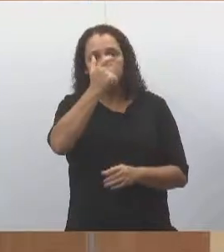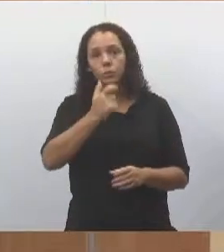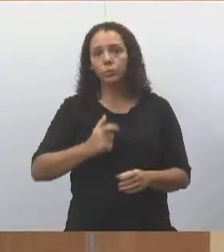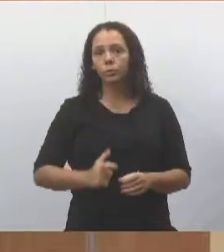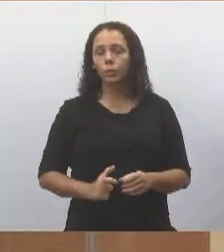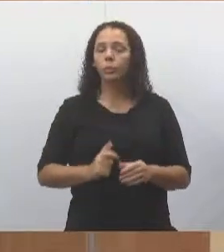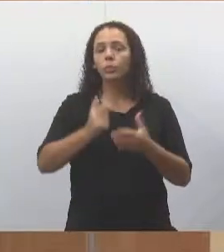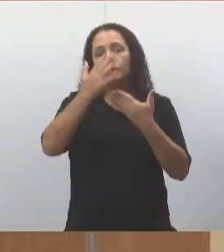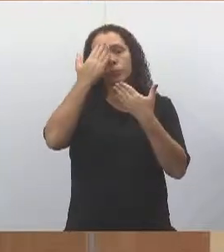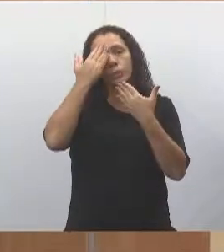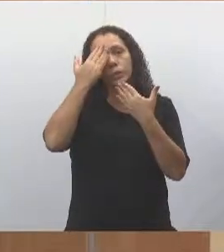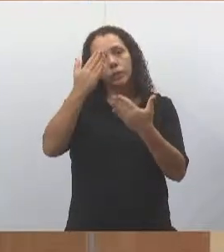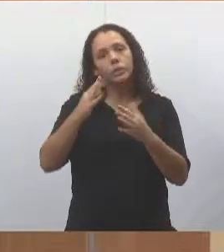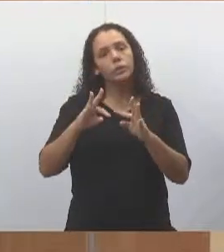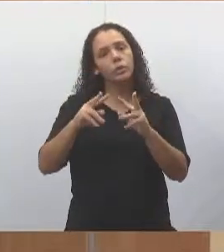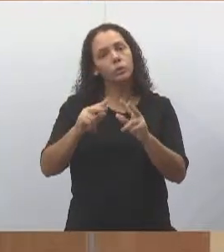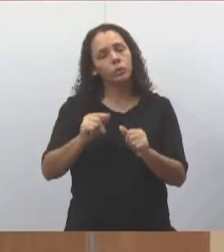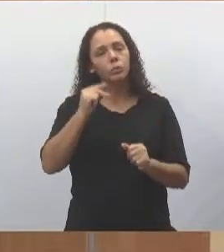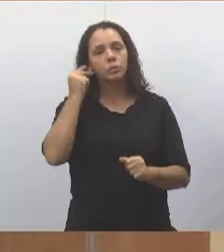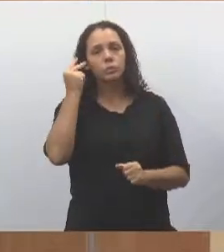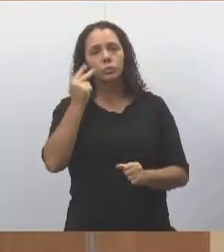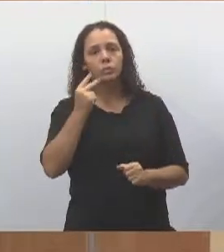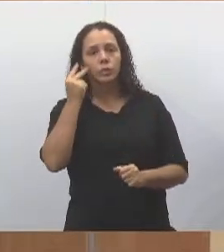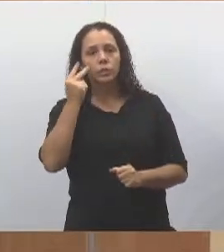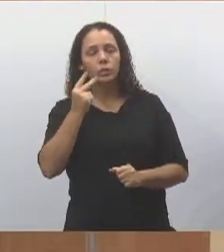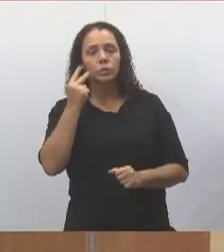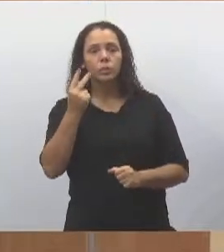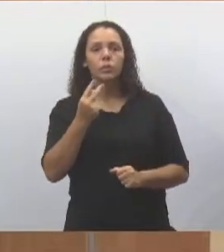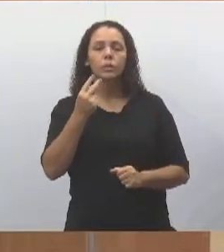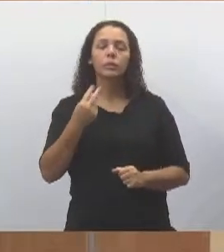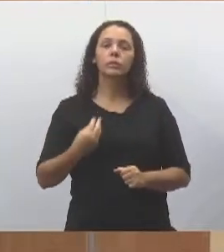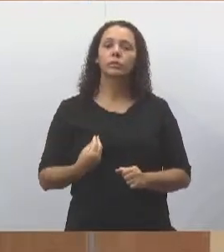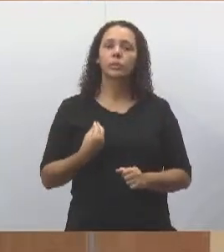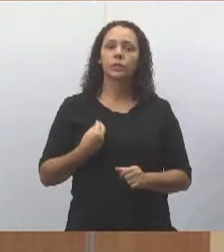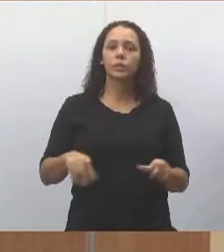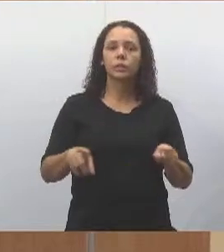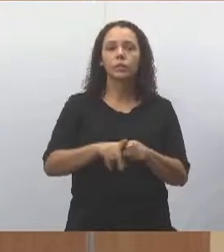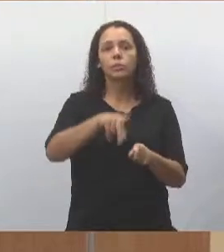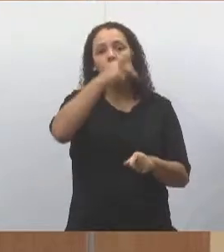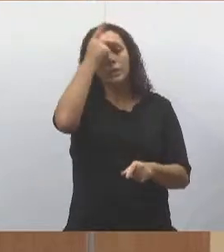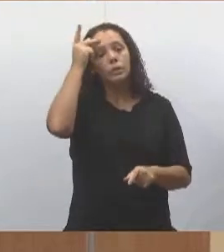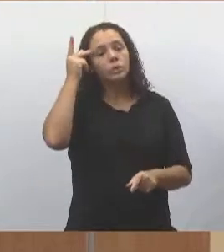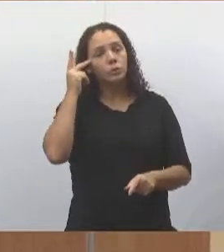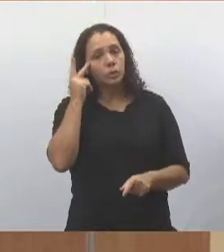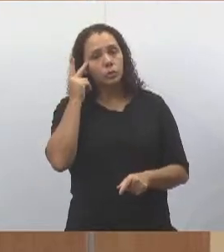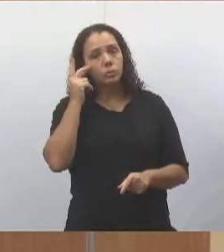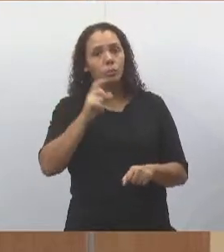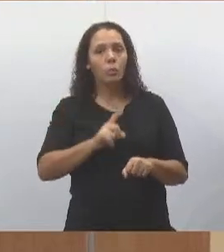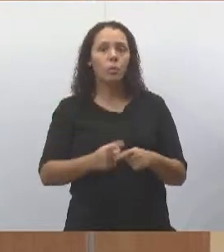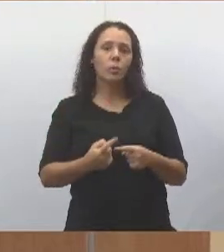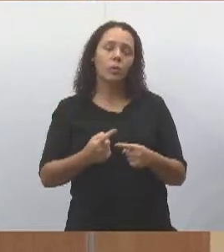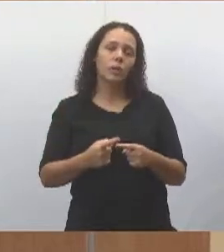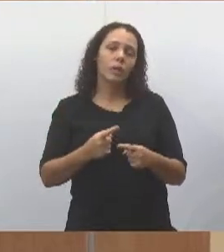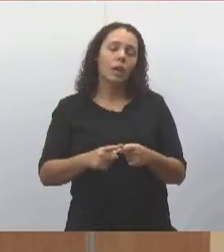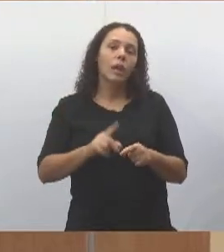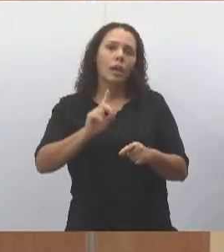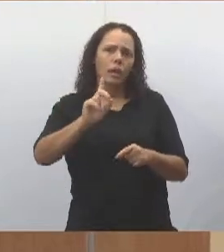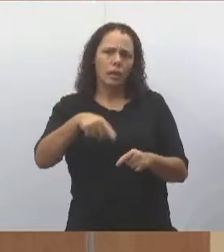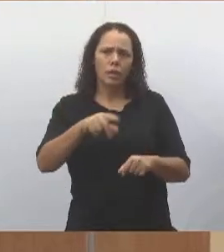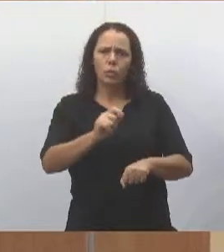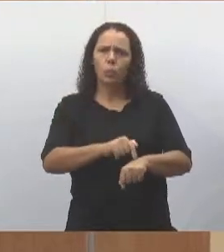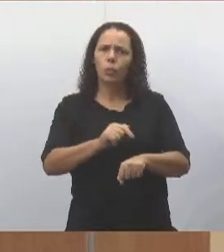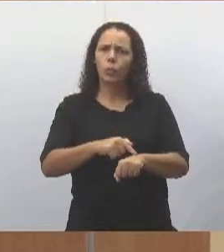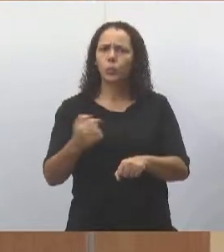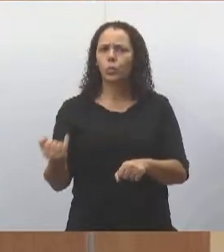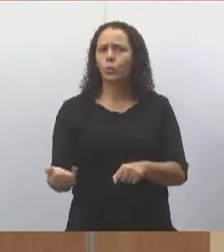agradecer a presença aqui dos vereadores, a presença dos munícipes. É um momento importante para a cidade, estar discutindo o